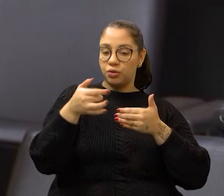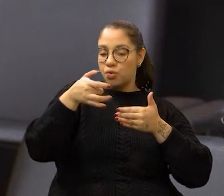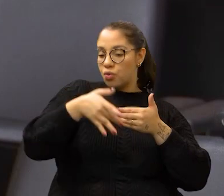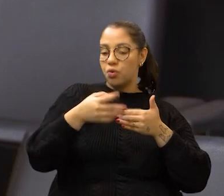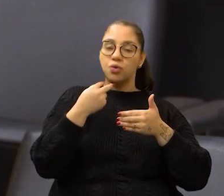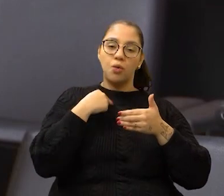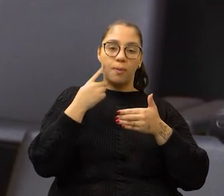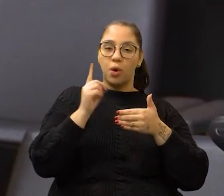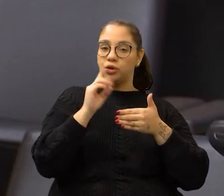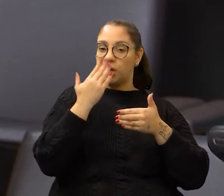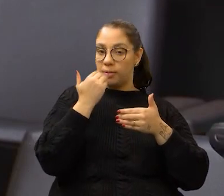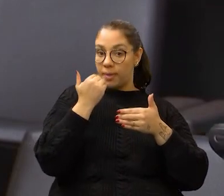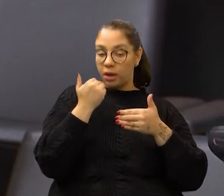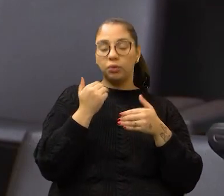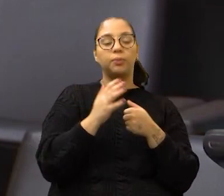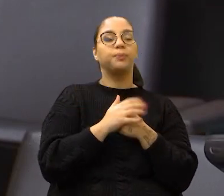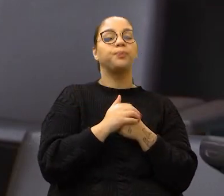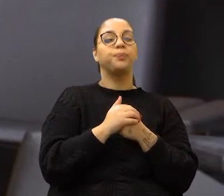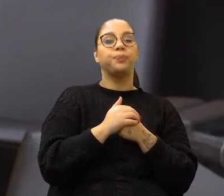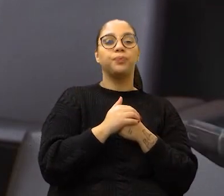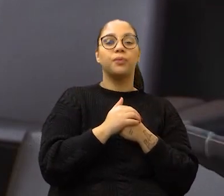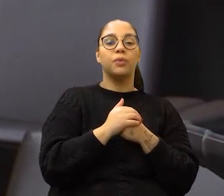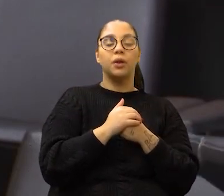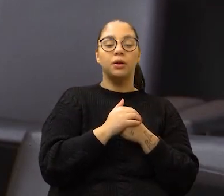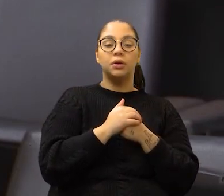desse material de transporte, e